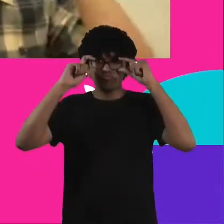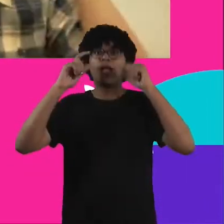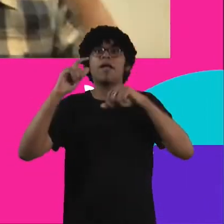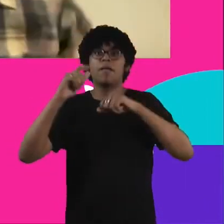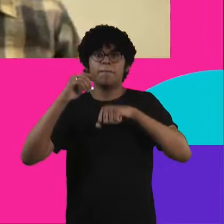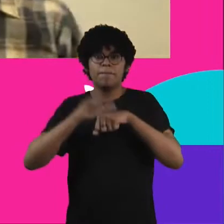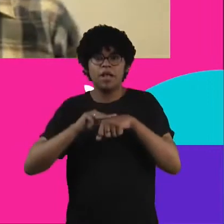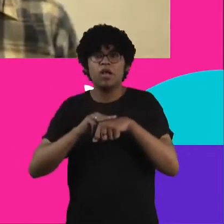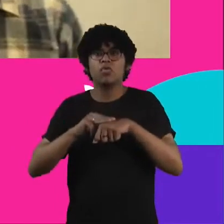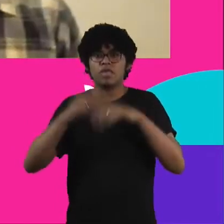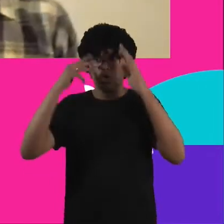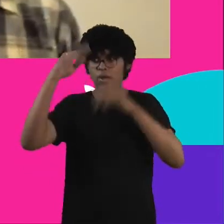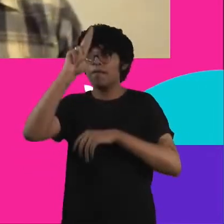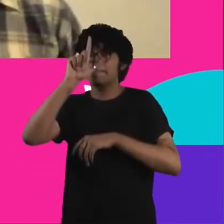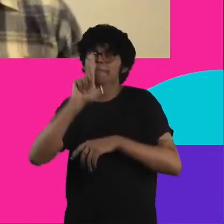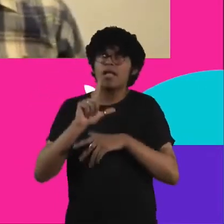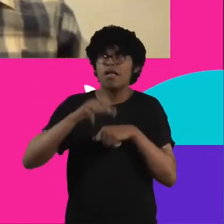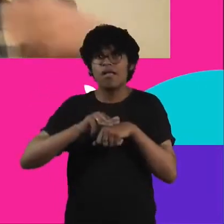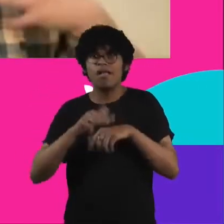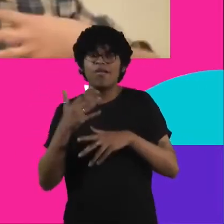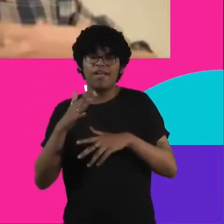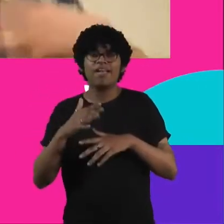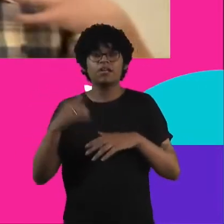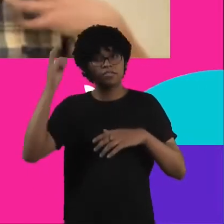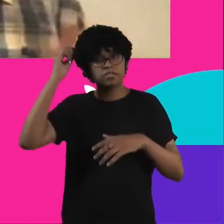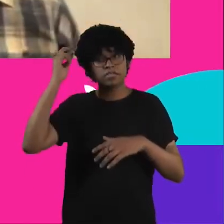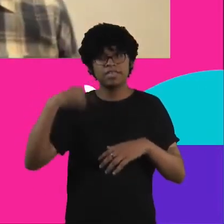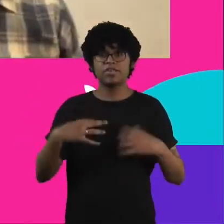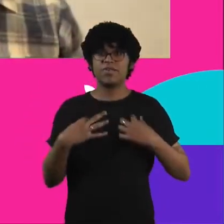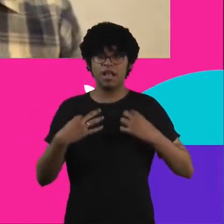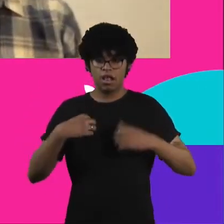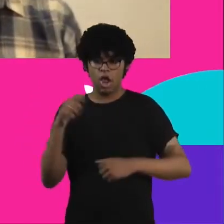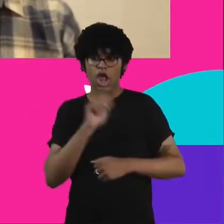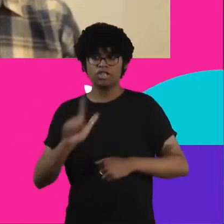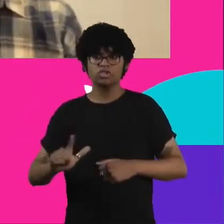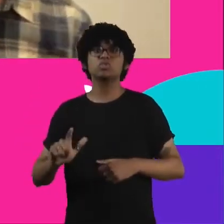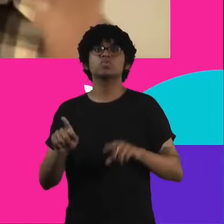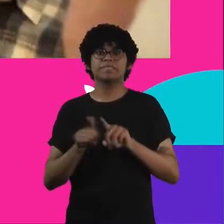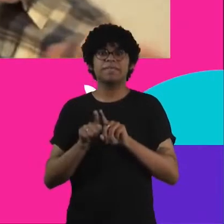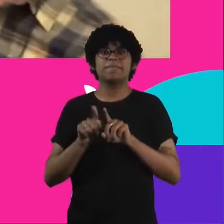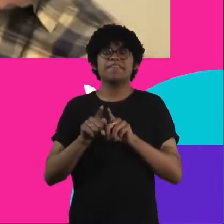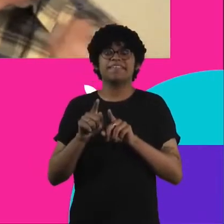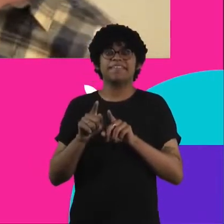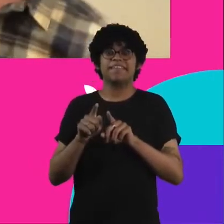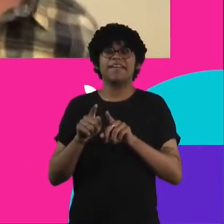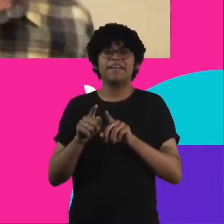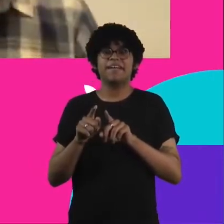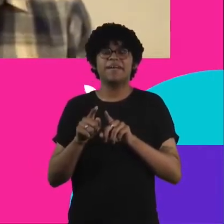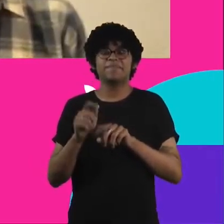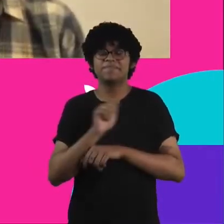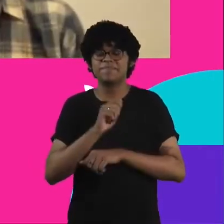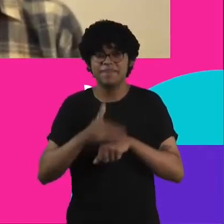branco, estou de óculos, tenho cabelo castanho, um pouco loiro, estou